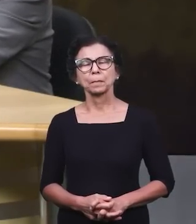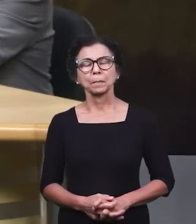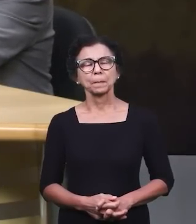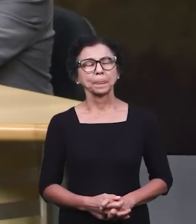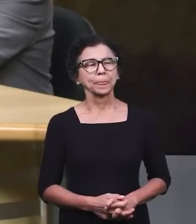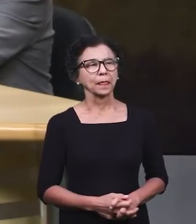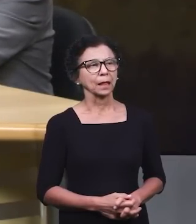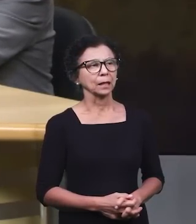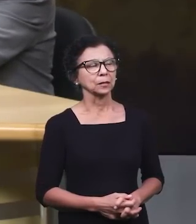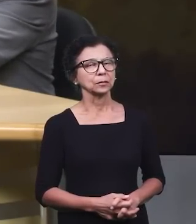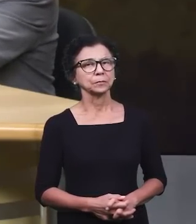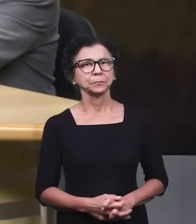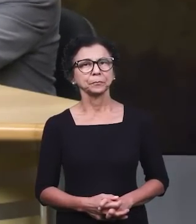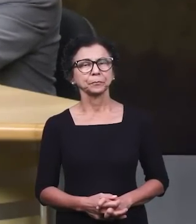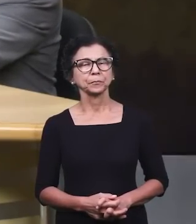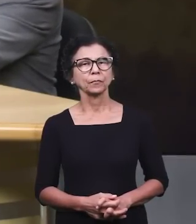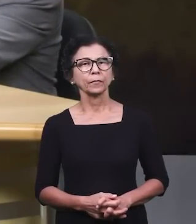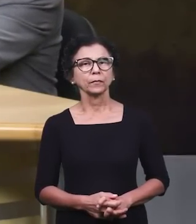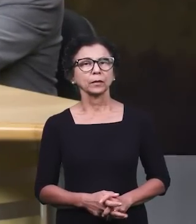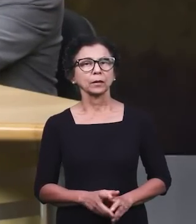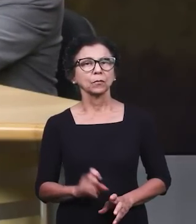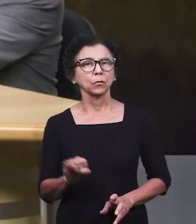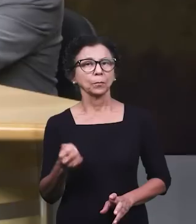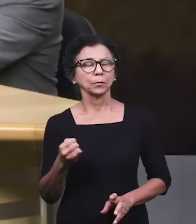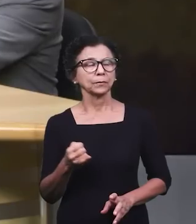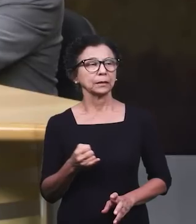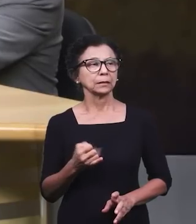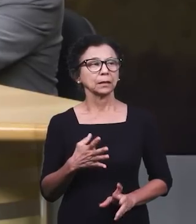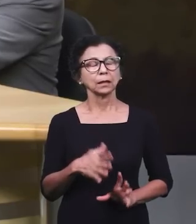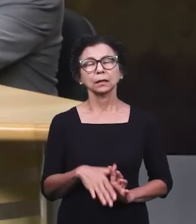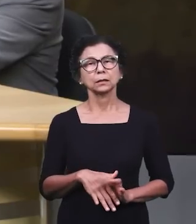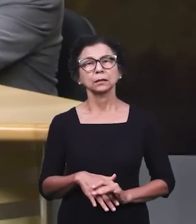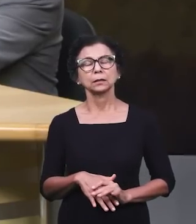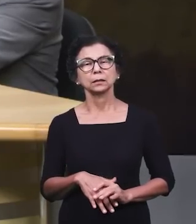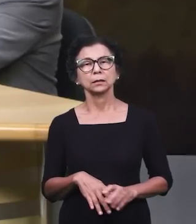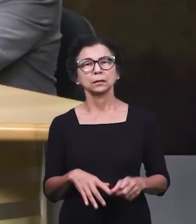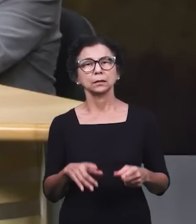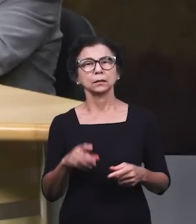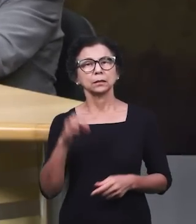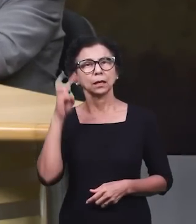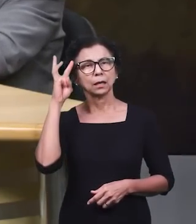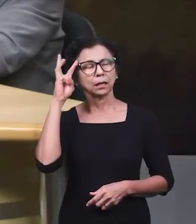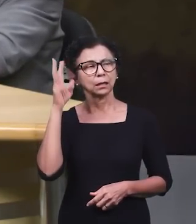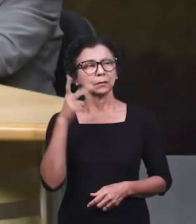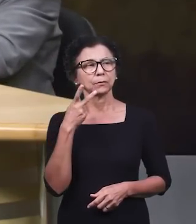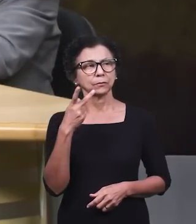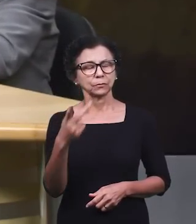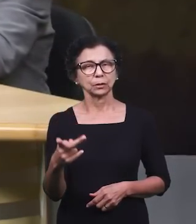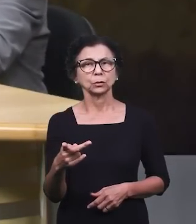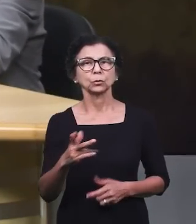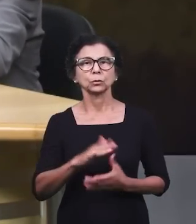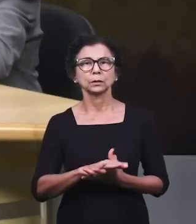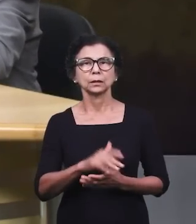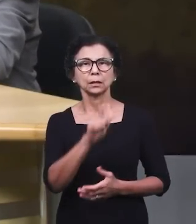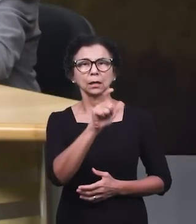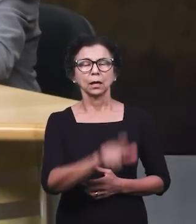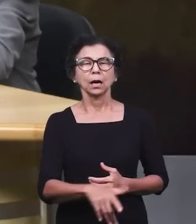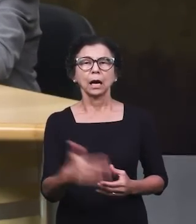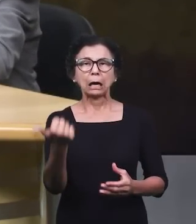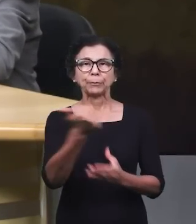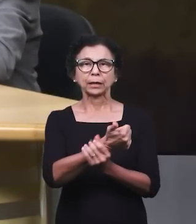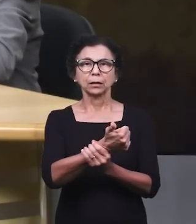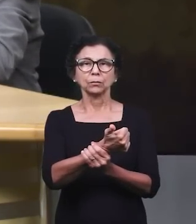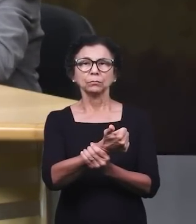que vocês fizeram aqui, né? O Wallace, na questão do chamado de Abraão, quer dizer, ali a família já estava